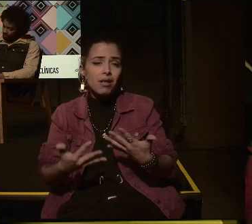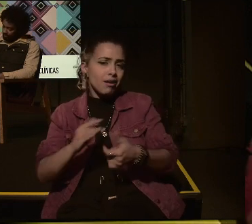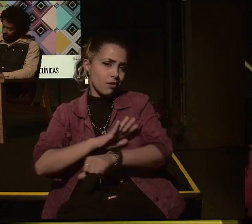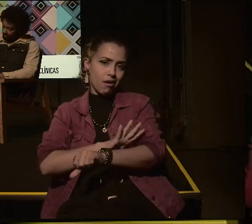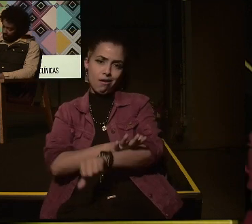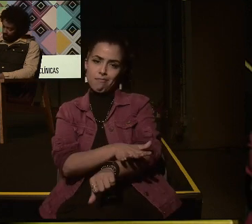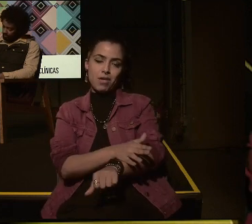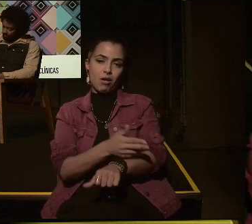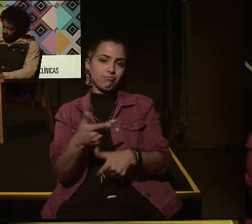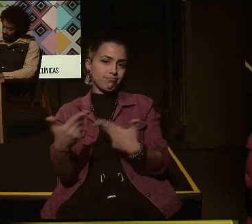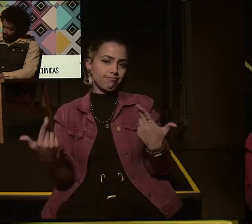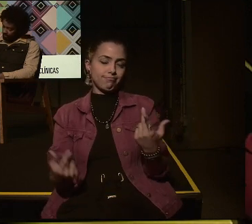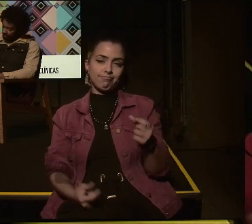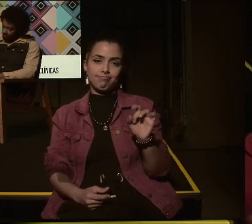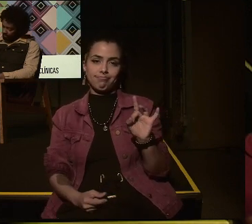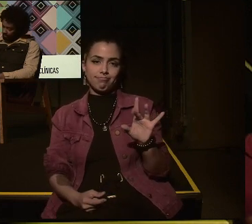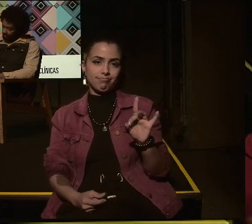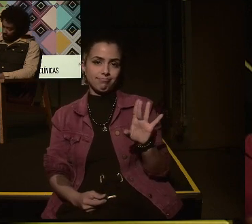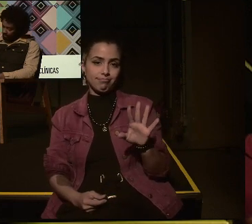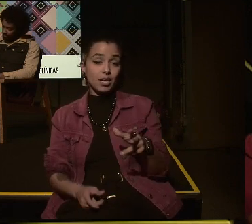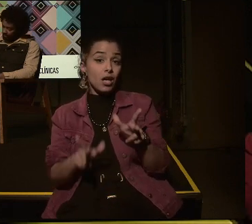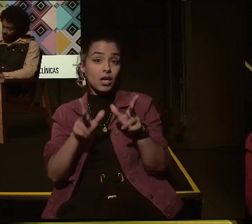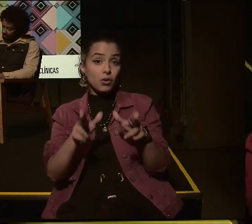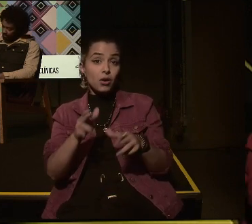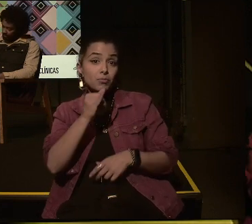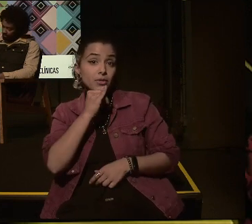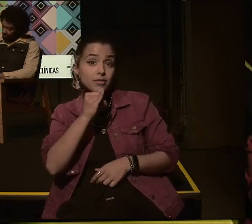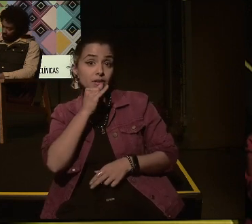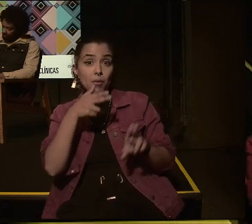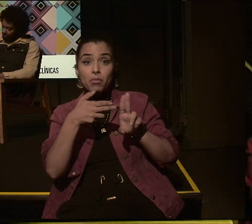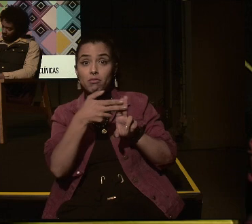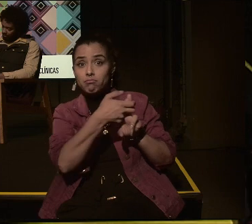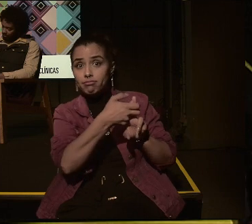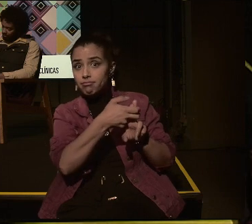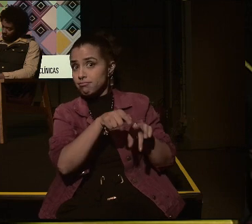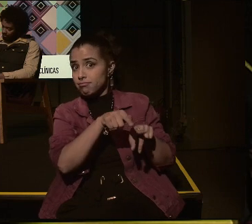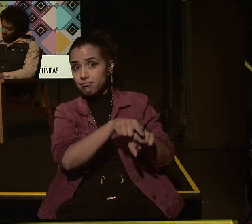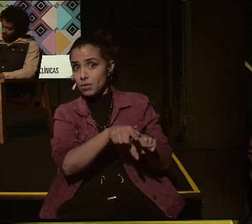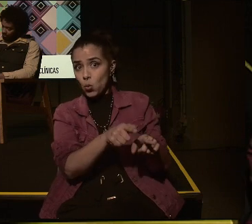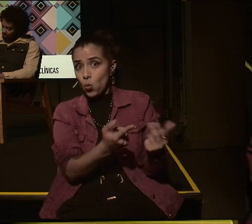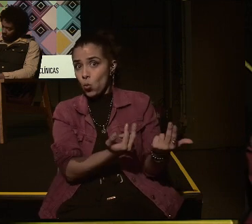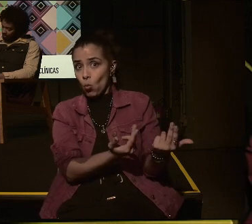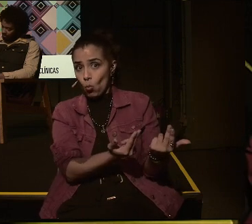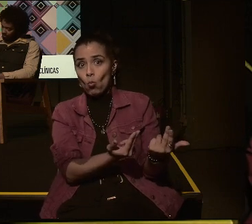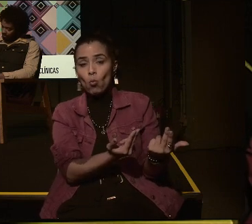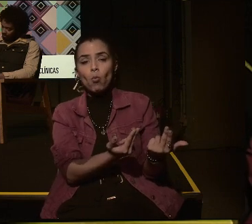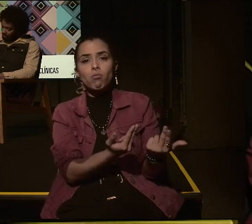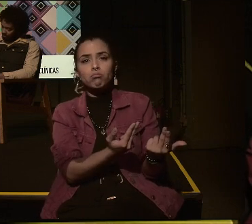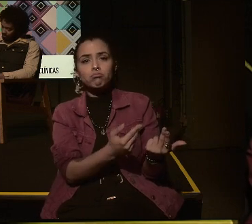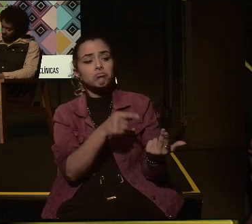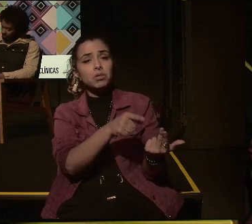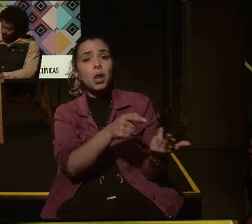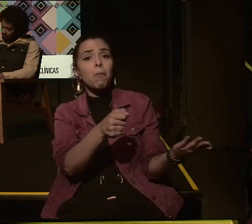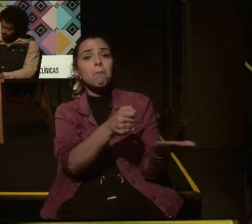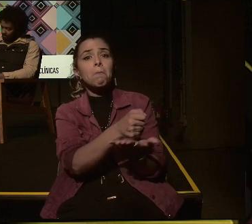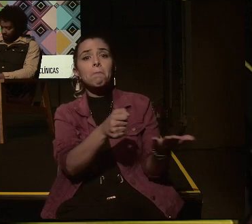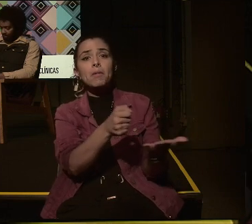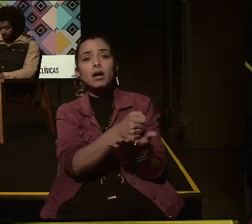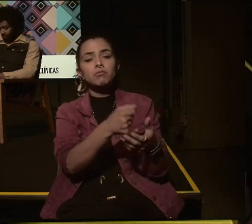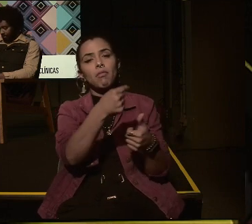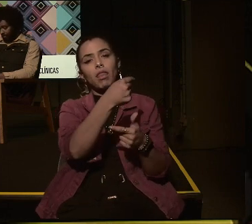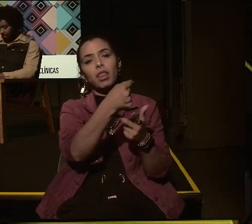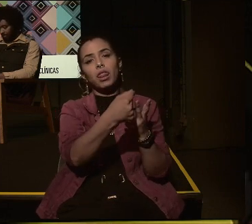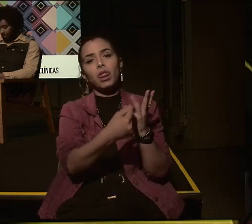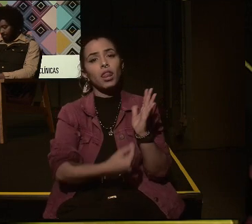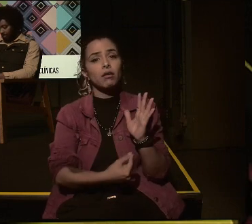Tal qual o Sistema Único de Saúde, que é, na atenção básica, os dados mostram